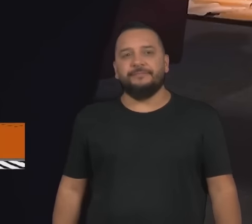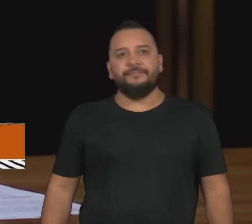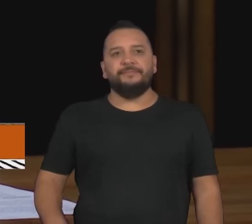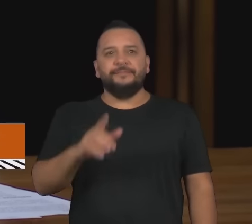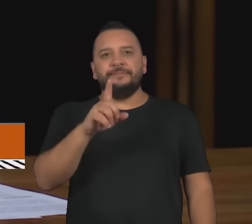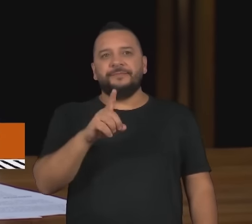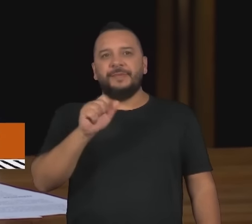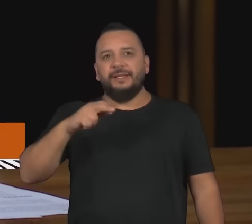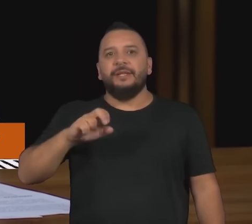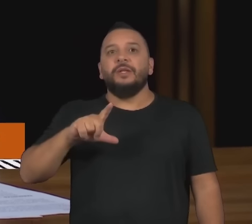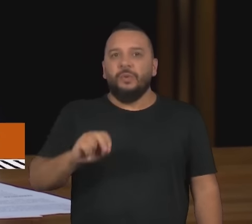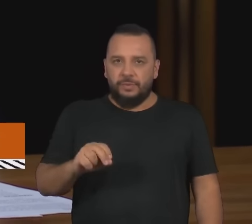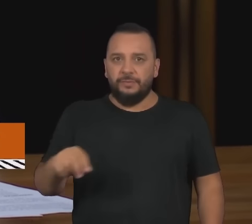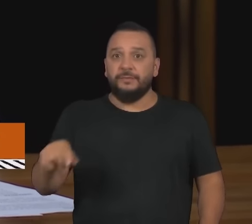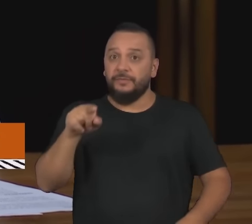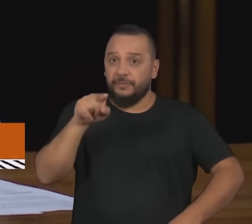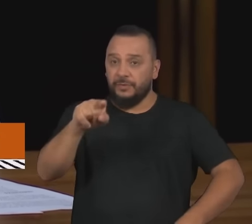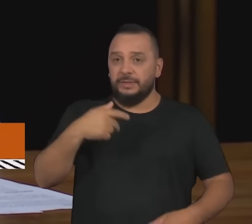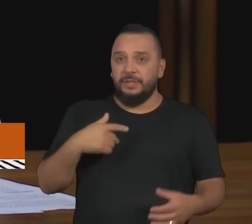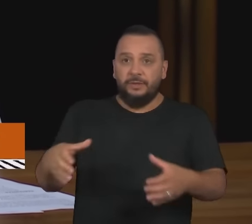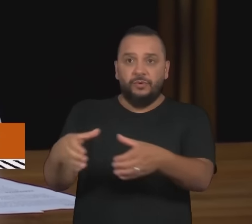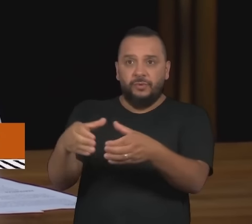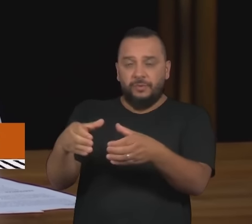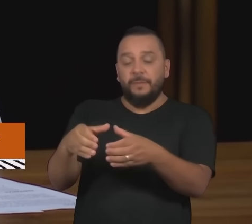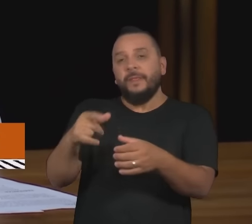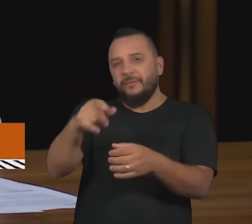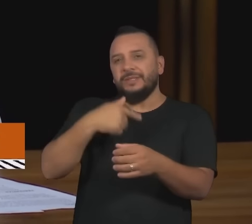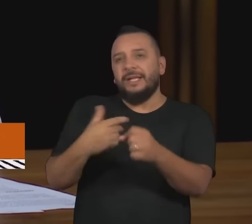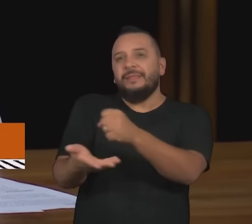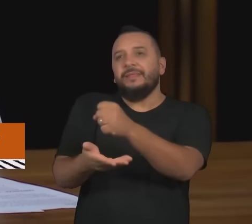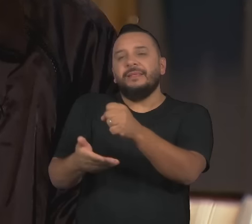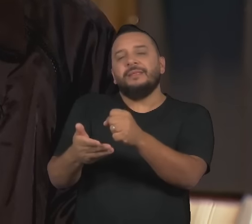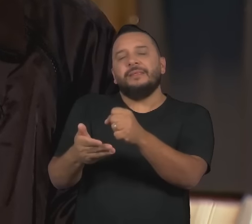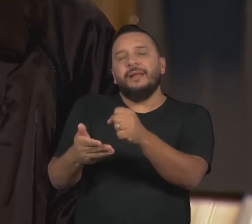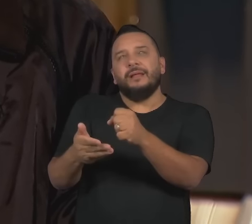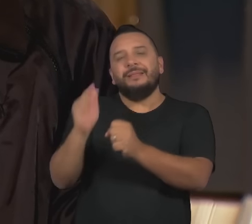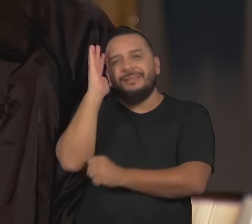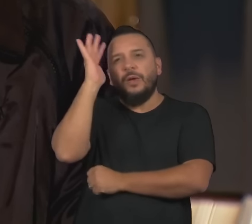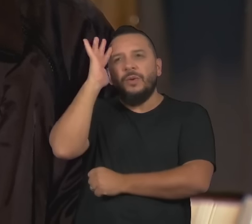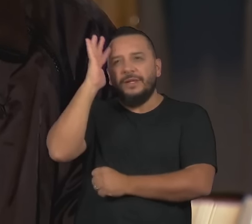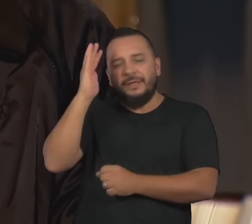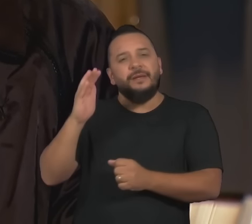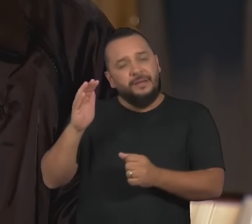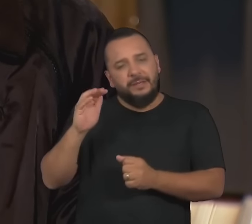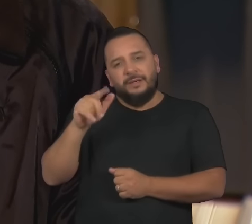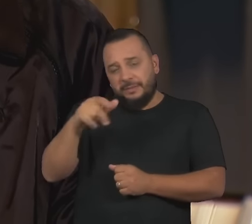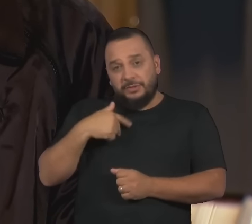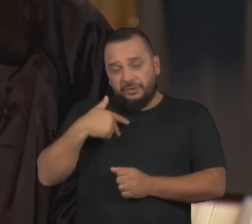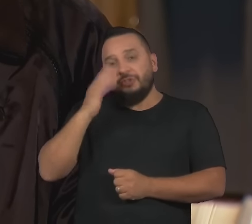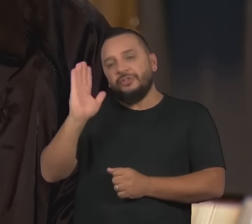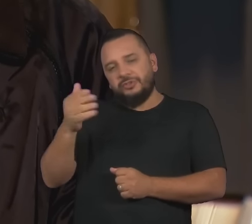Braga, qual a ligação entre a sua base filosófica e as suas músicas? Eu sou formado em filosofia pela